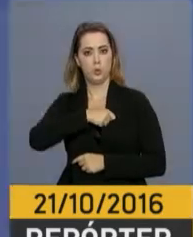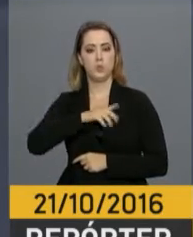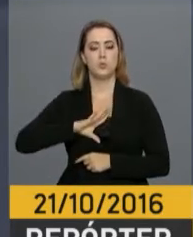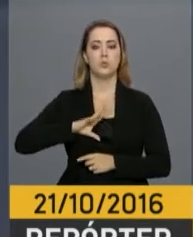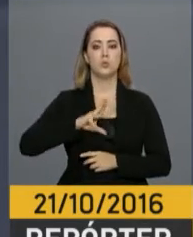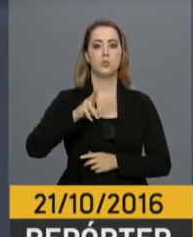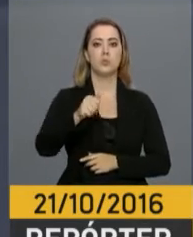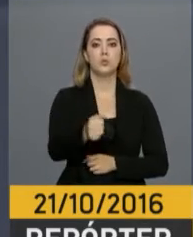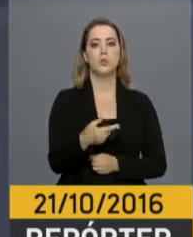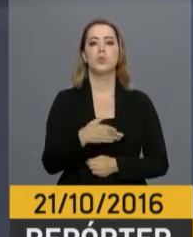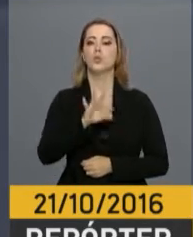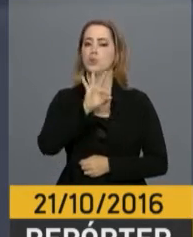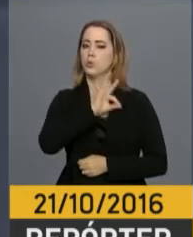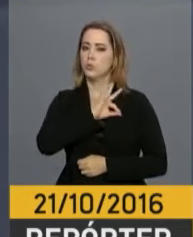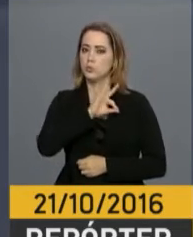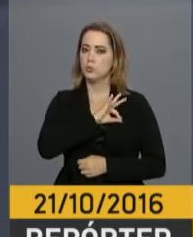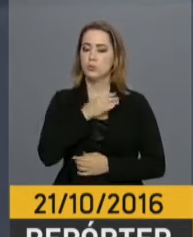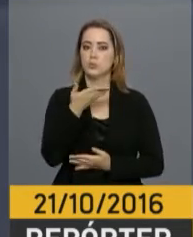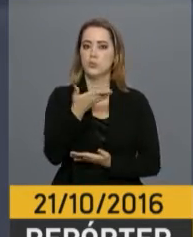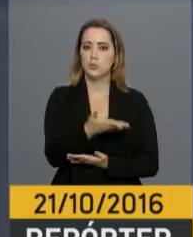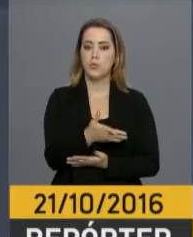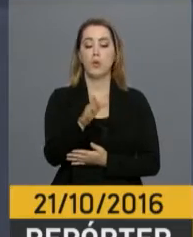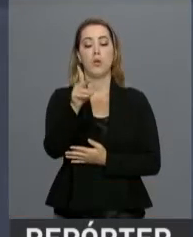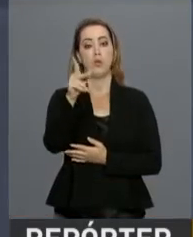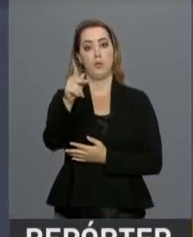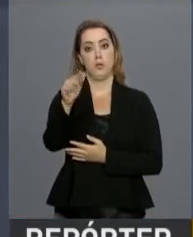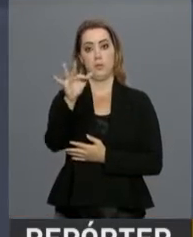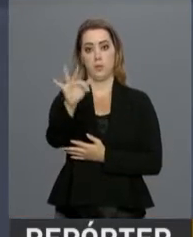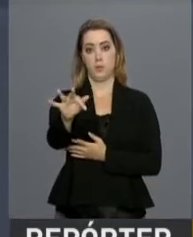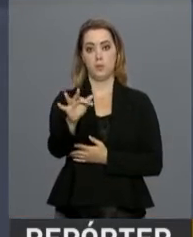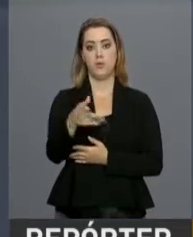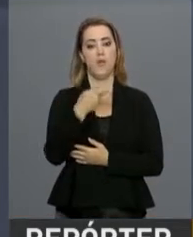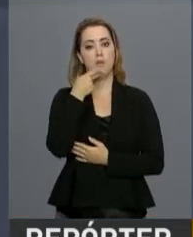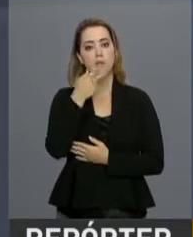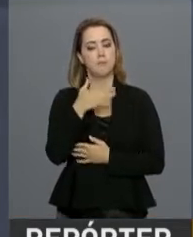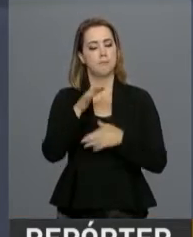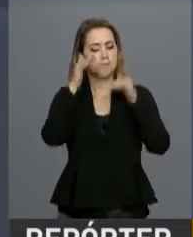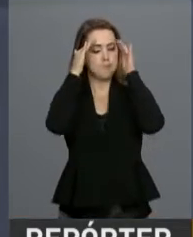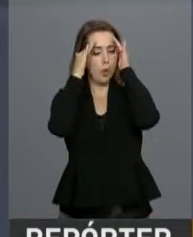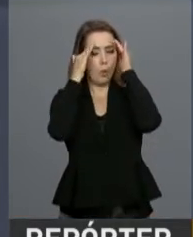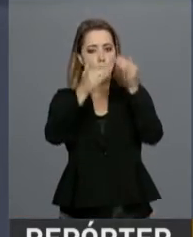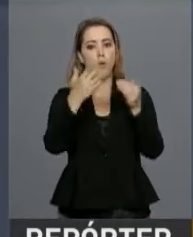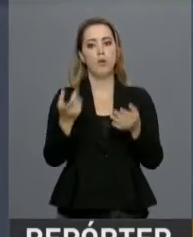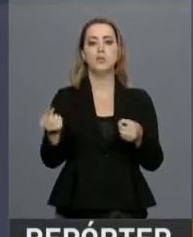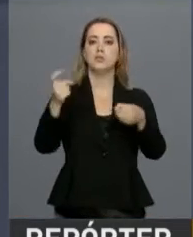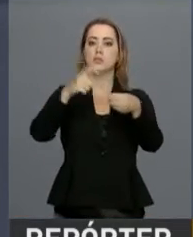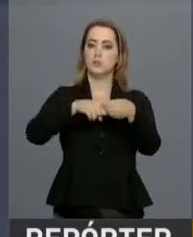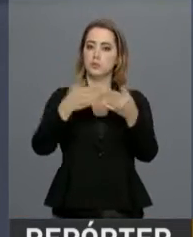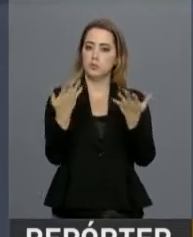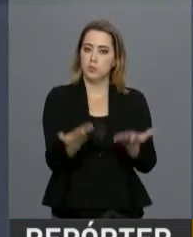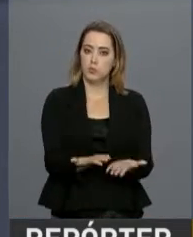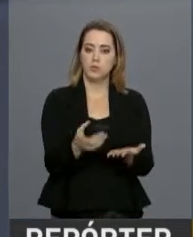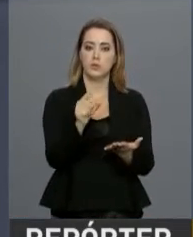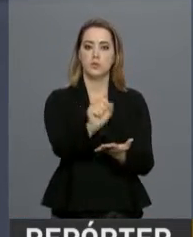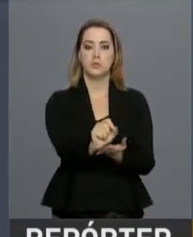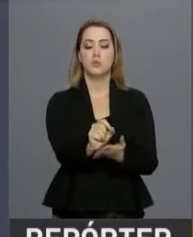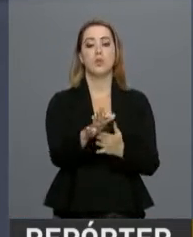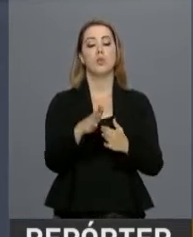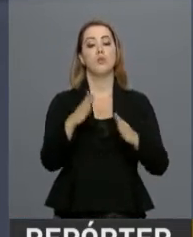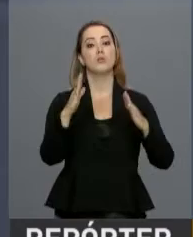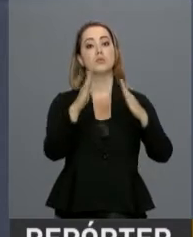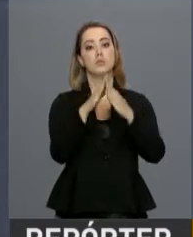em suma, todos os policiais federais, dizer da minha grande honra em retornar aqui na Casa